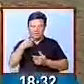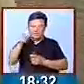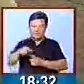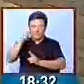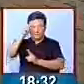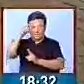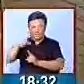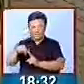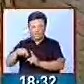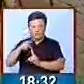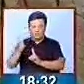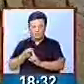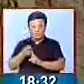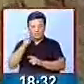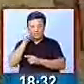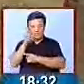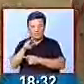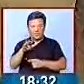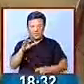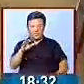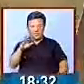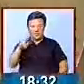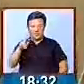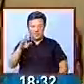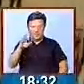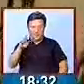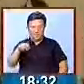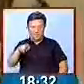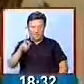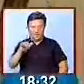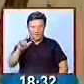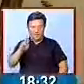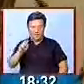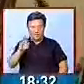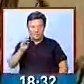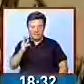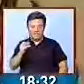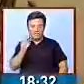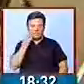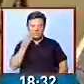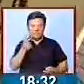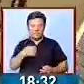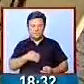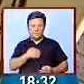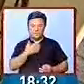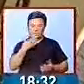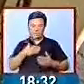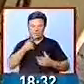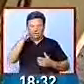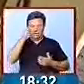da edição deste ano, o pintor Henrique Silva. Henrique, como é que foi sentir-se aqui